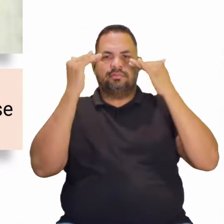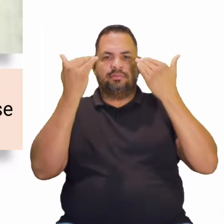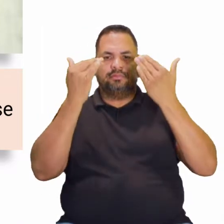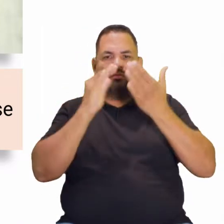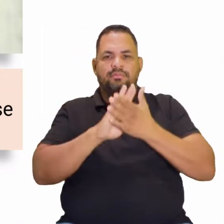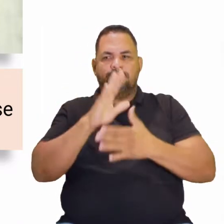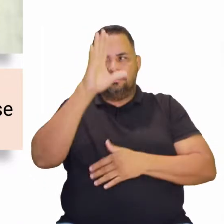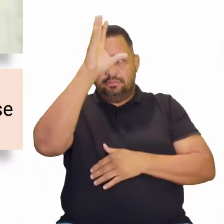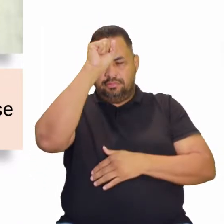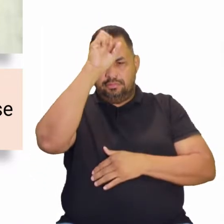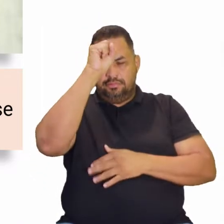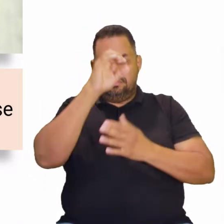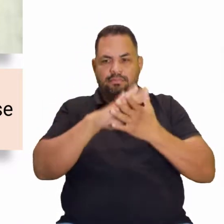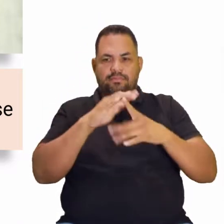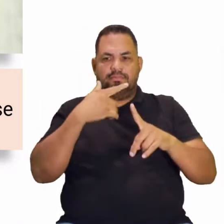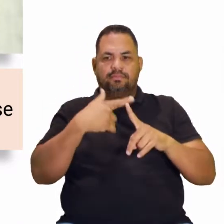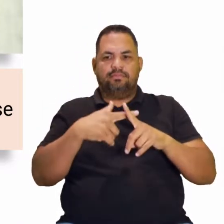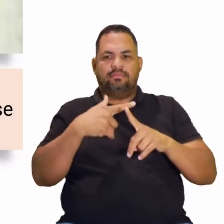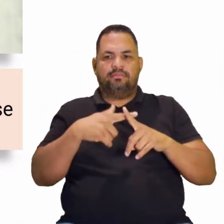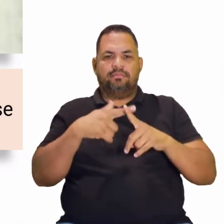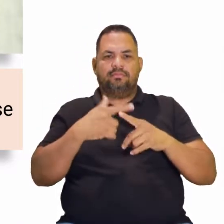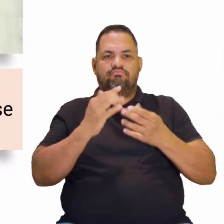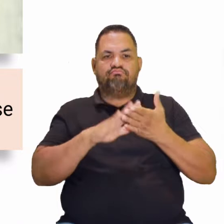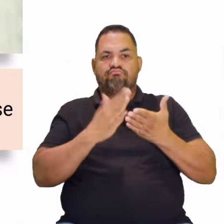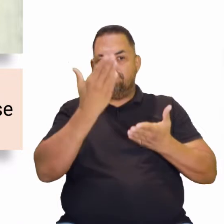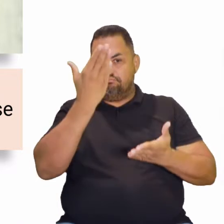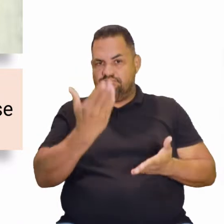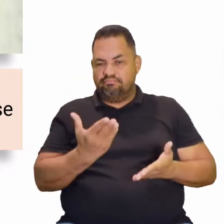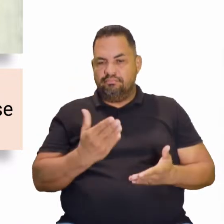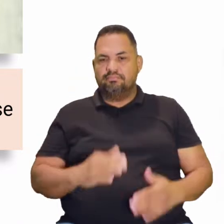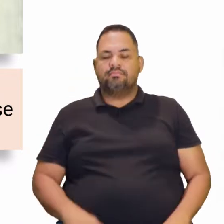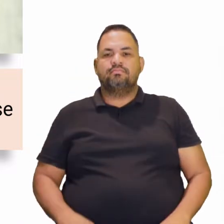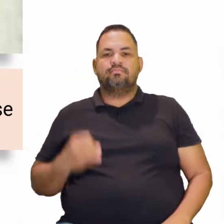aprender bem sobre ela, porque é uma artista muito destacada,